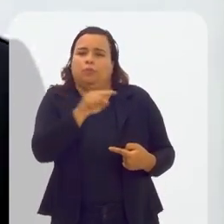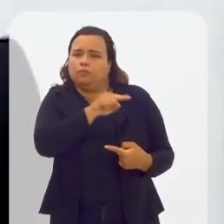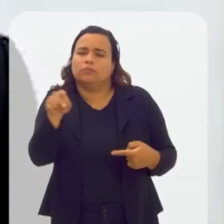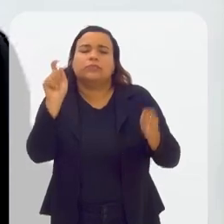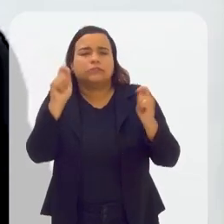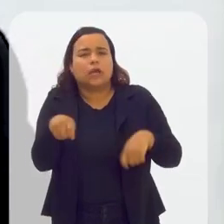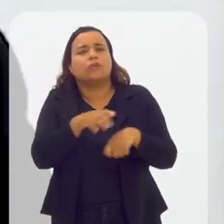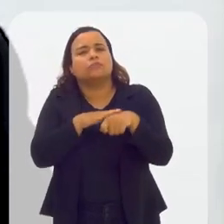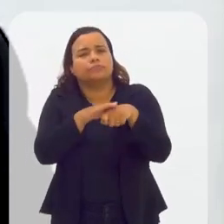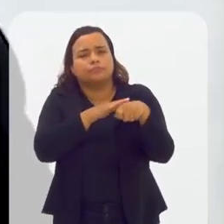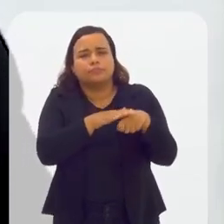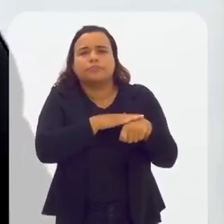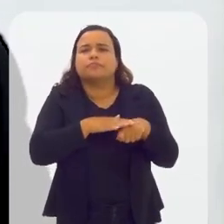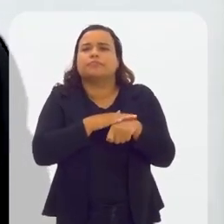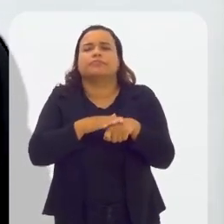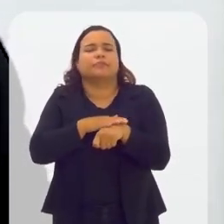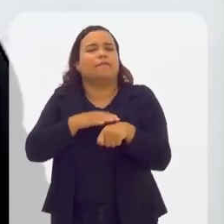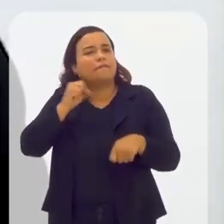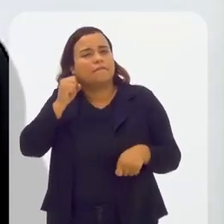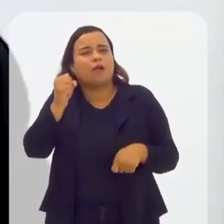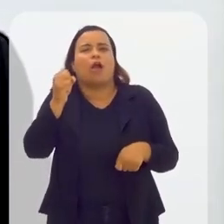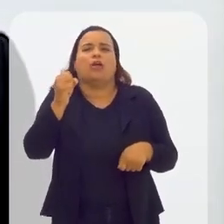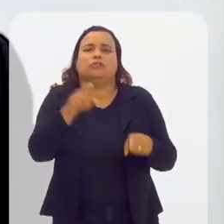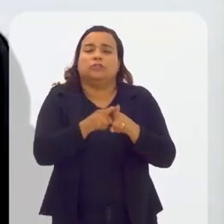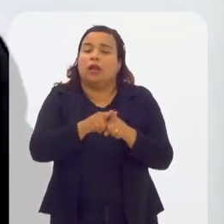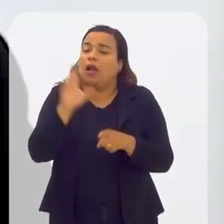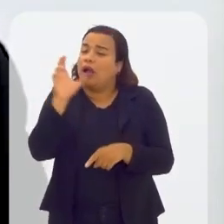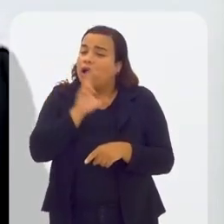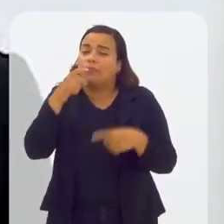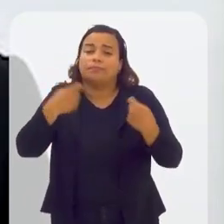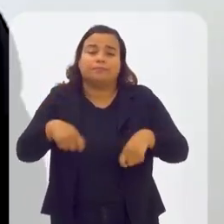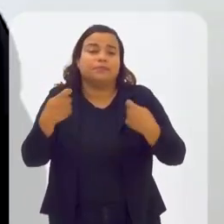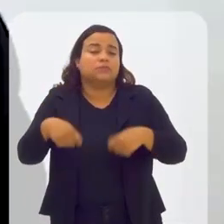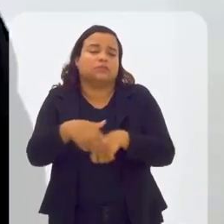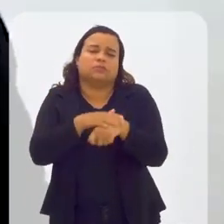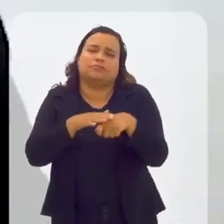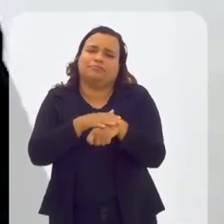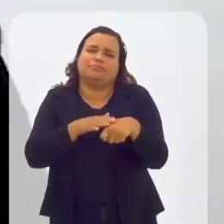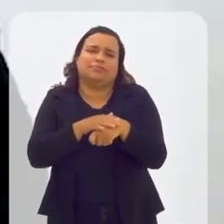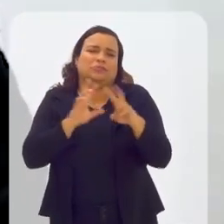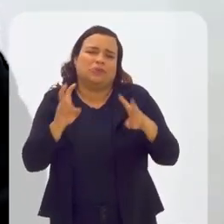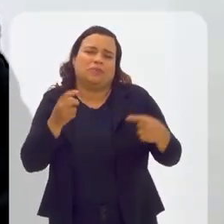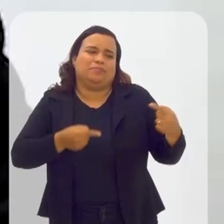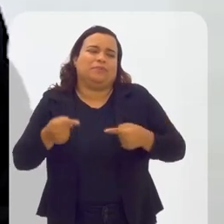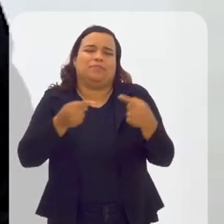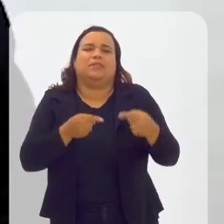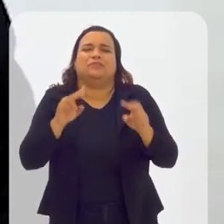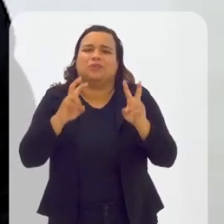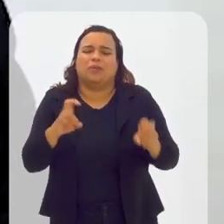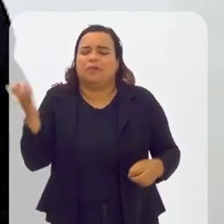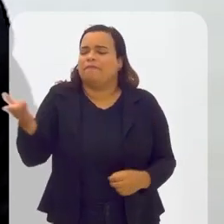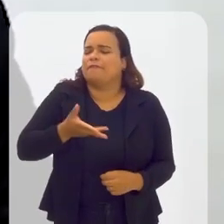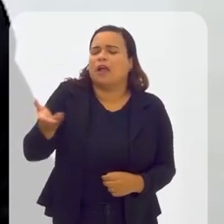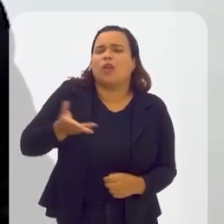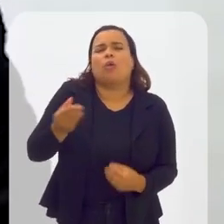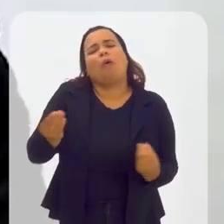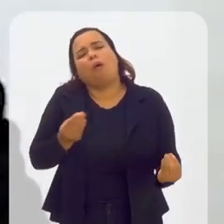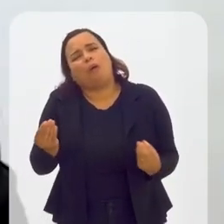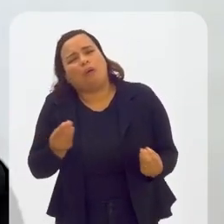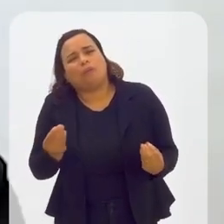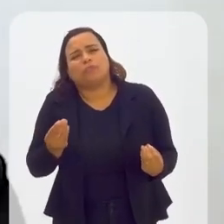aí, vocês podem fazer, enorme e rápida sobre com